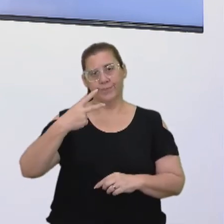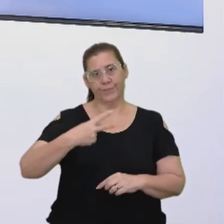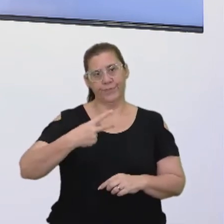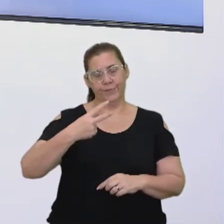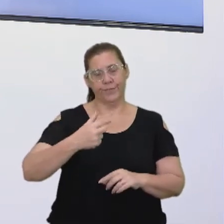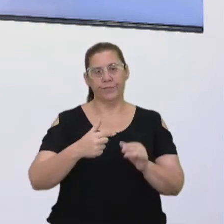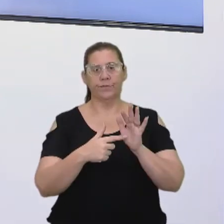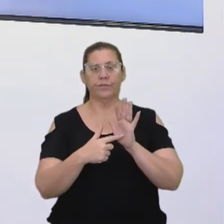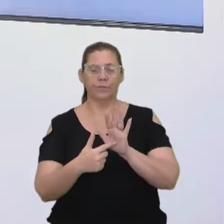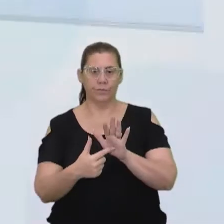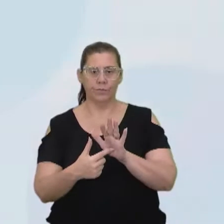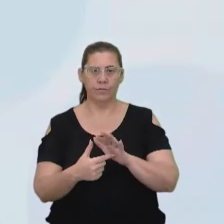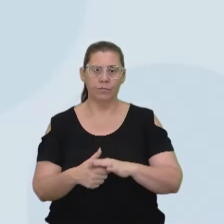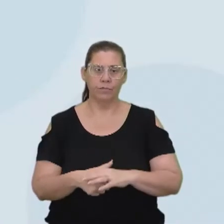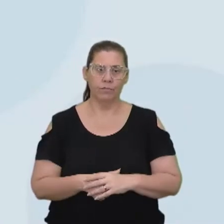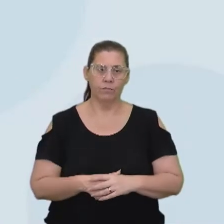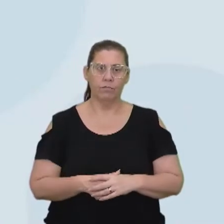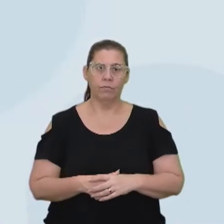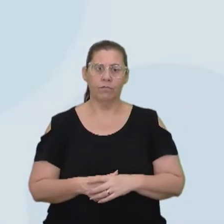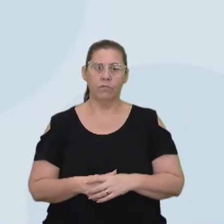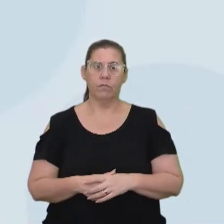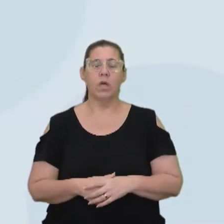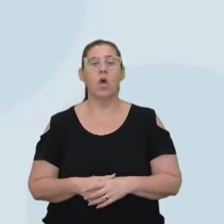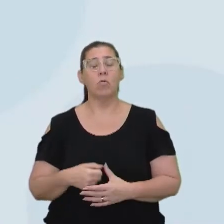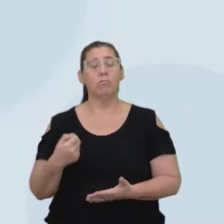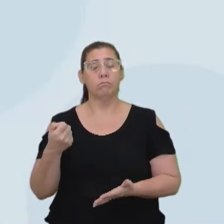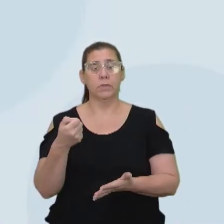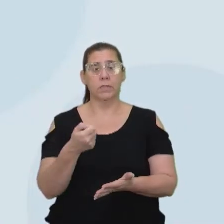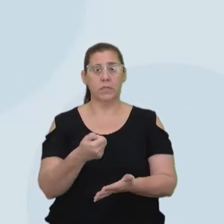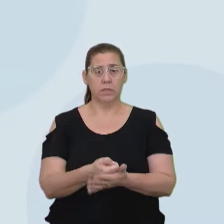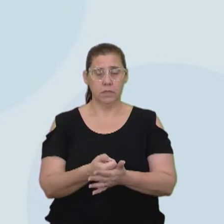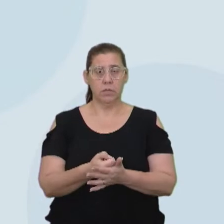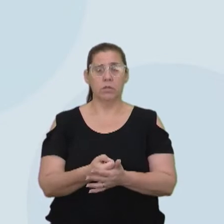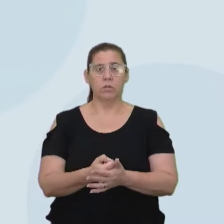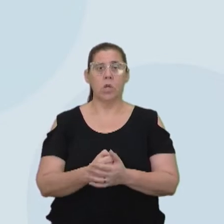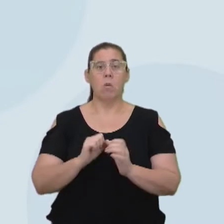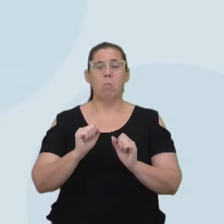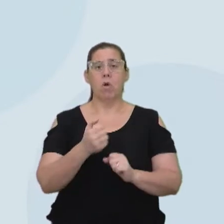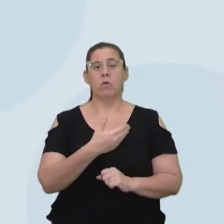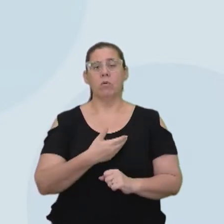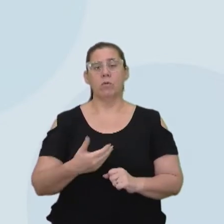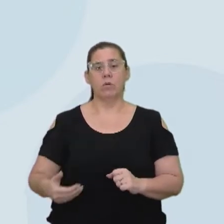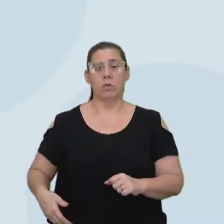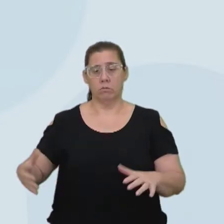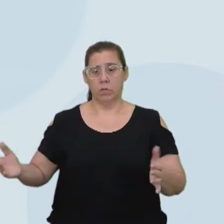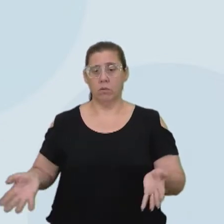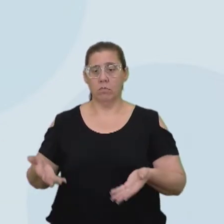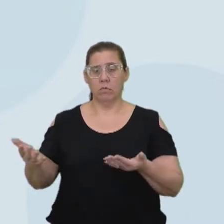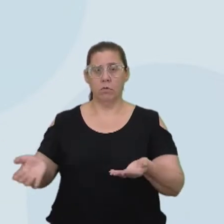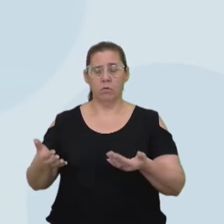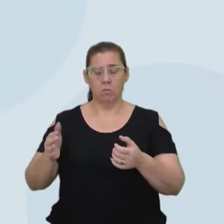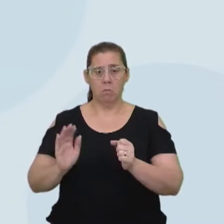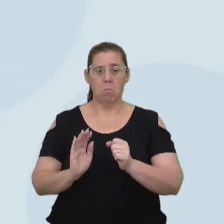ele traz que é dever do poder público respeitar, proteger, promover, prover,